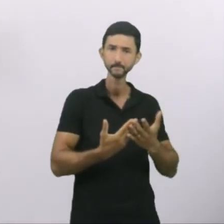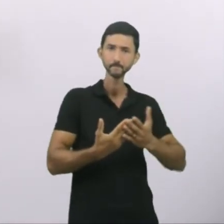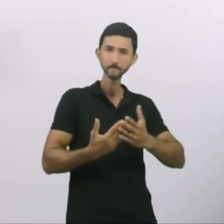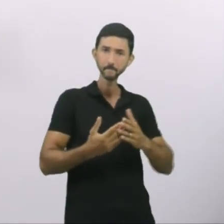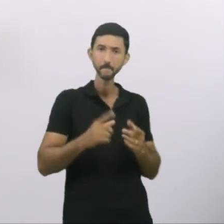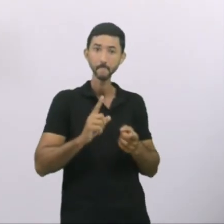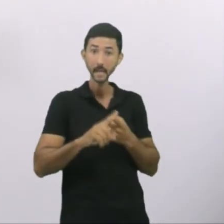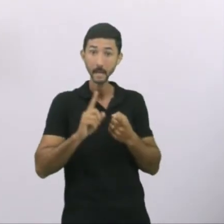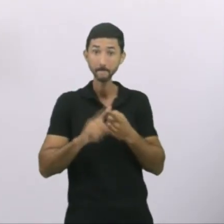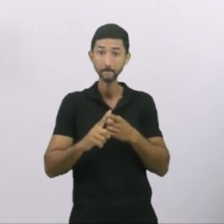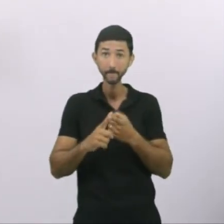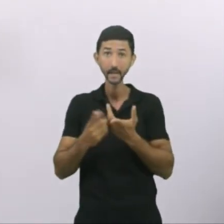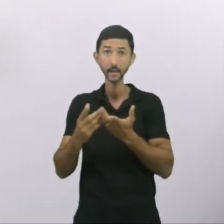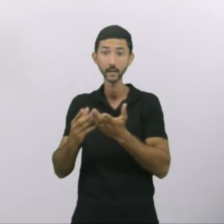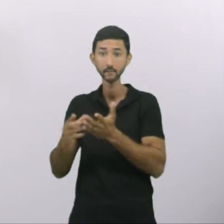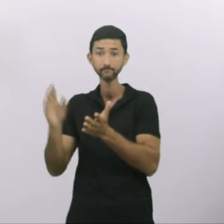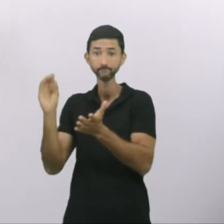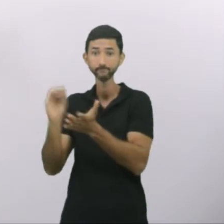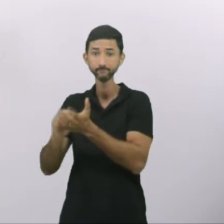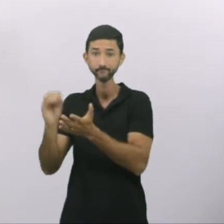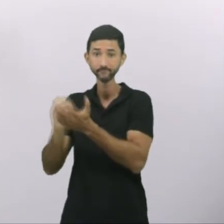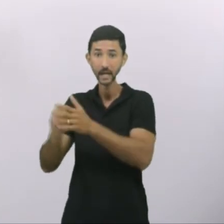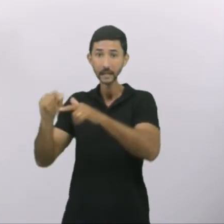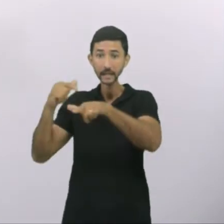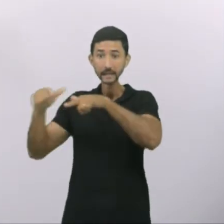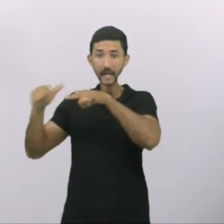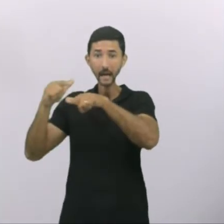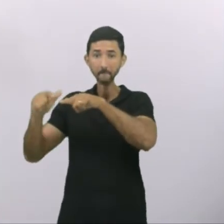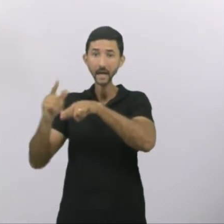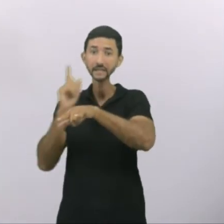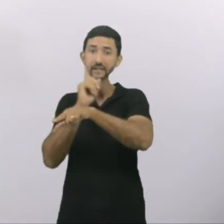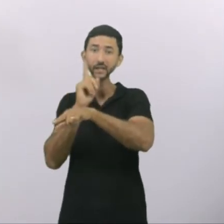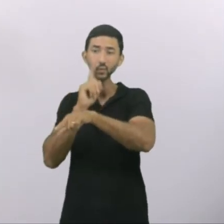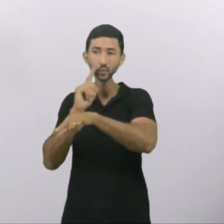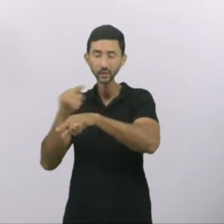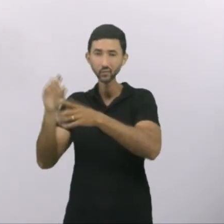o desemprego nos Estados Unidos começa a crescer.